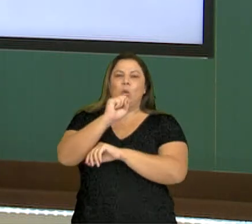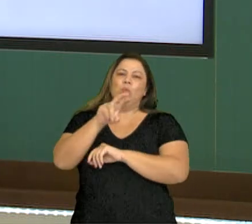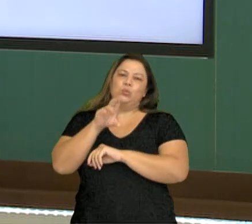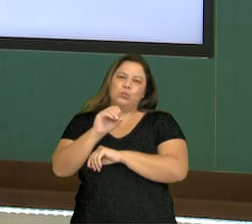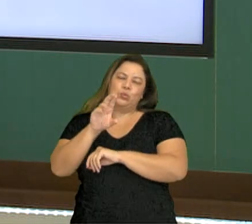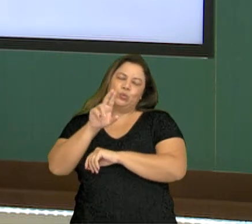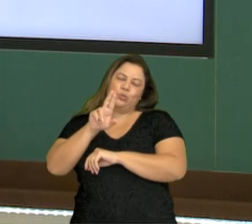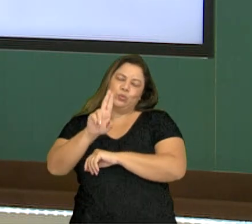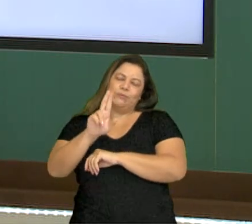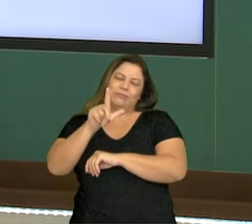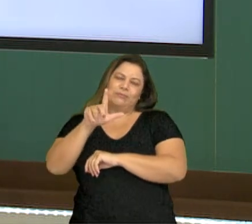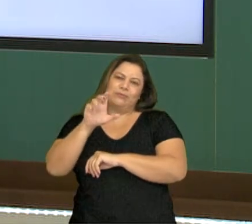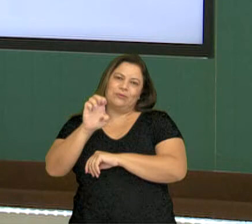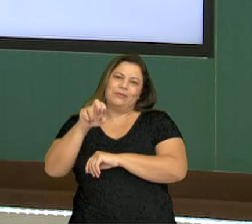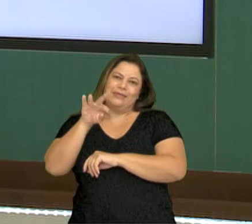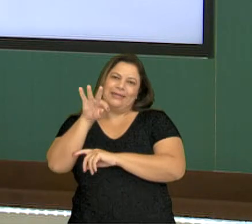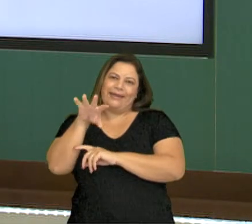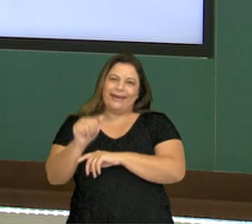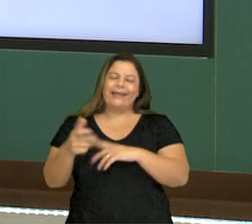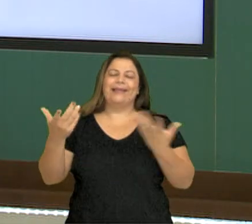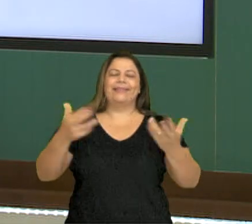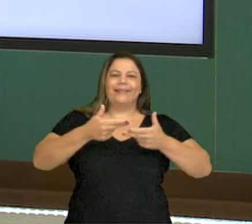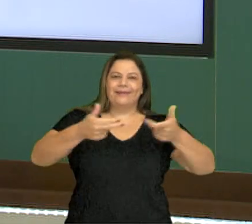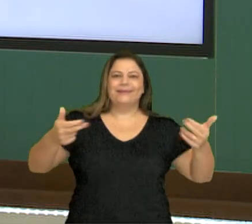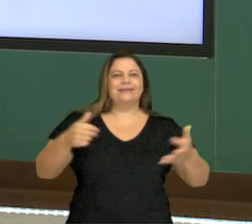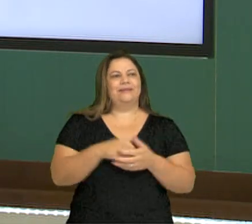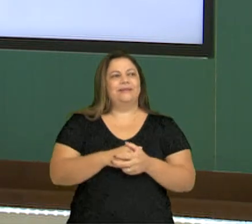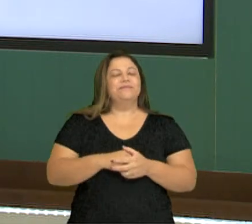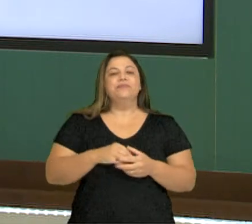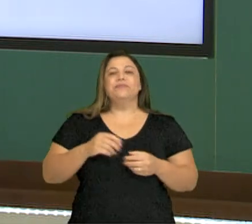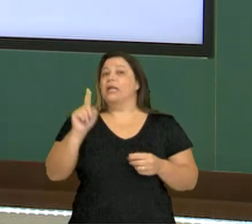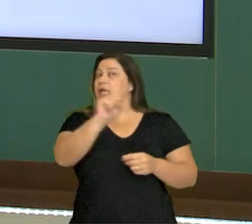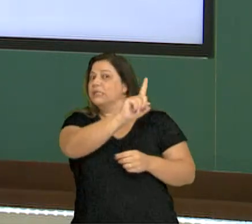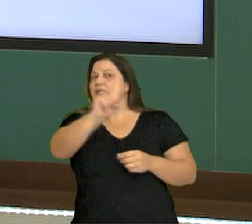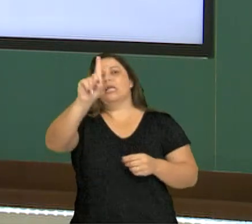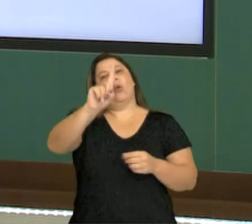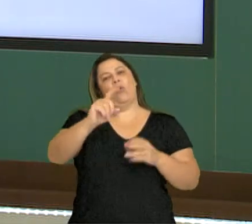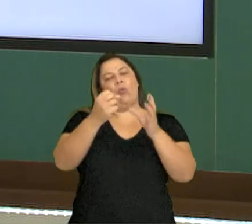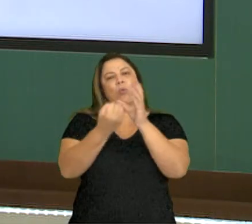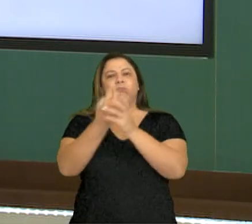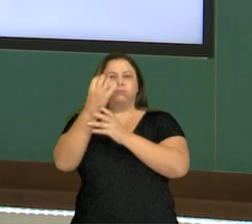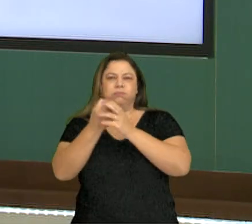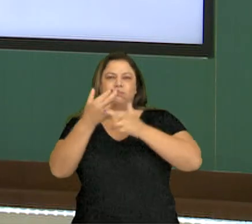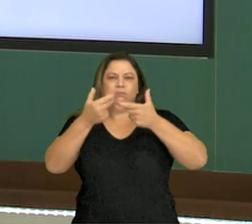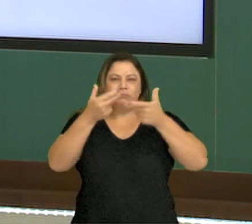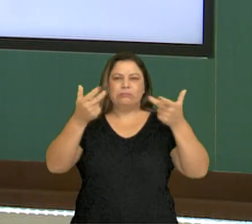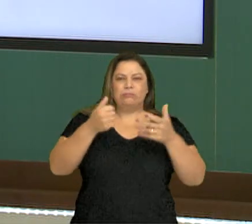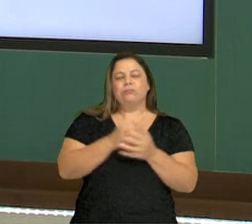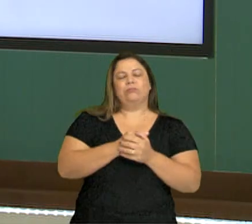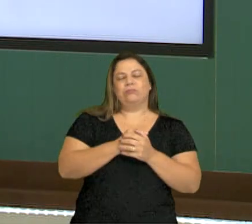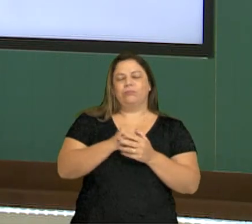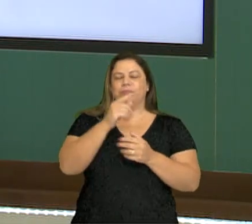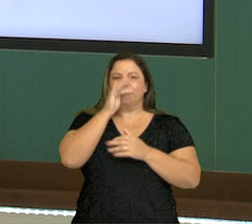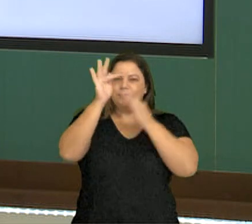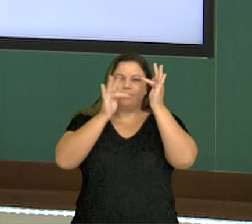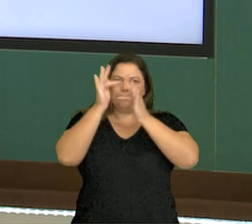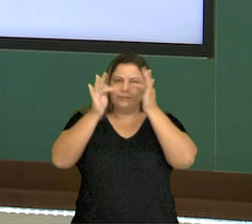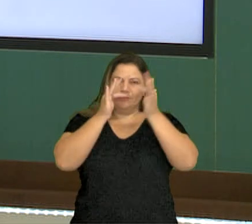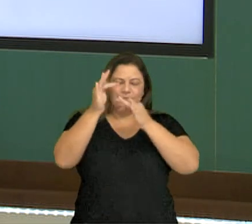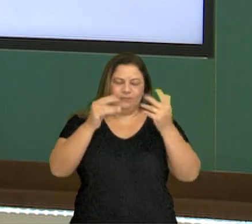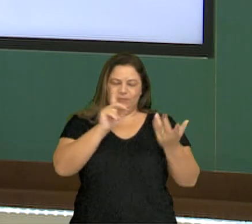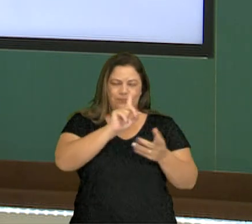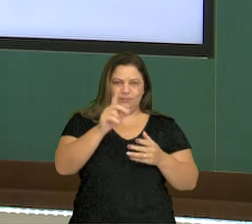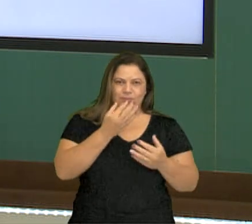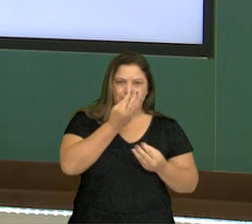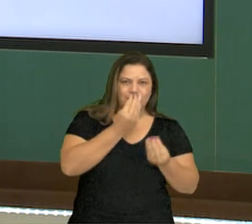e flores, né? Porque aqui a gente não está falando de plantas da nossa alimentação. Nós nos alimentamos de flores, embora